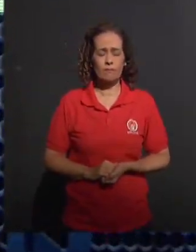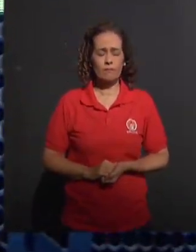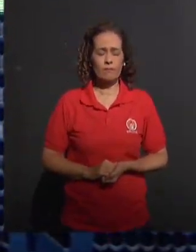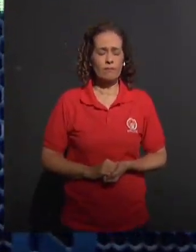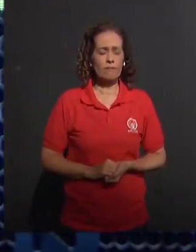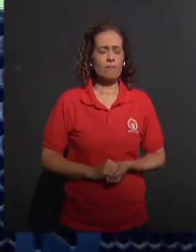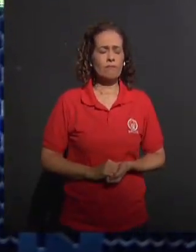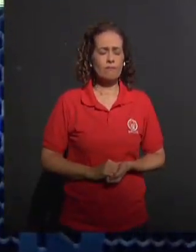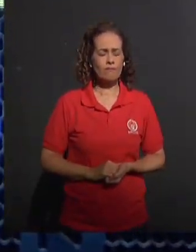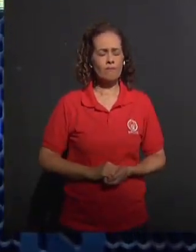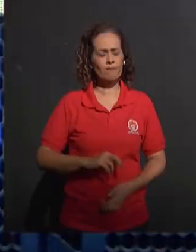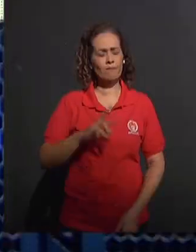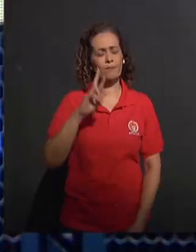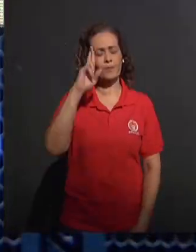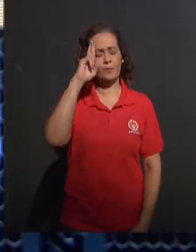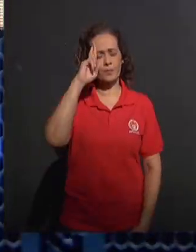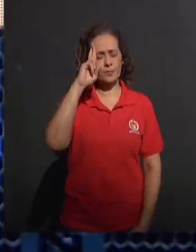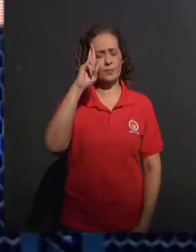Senhor.